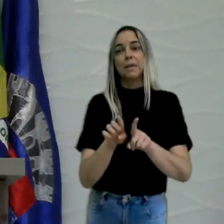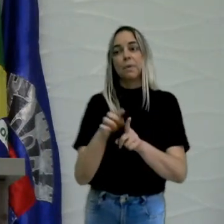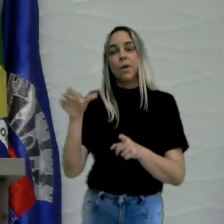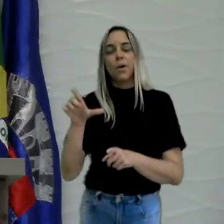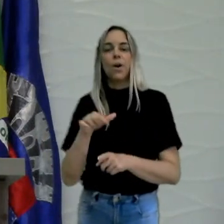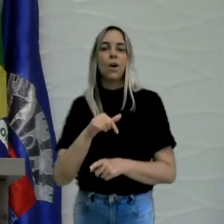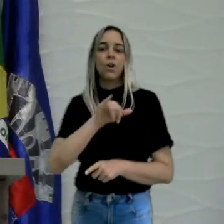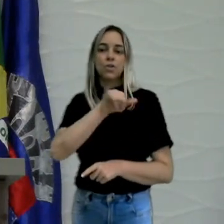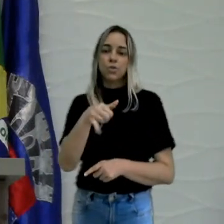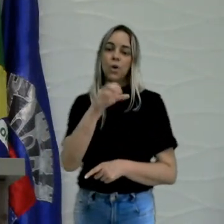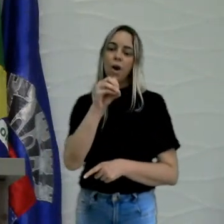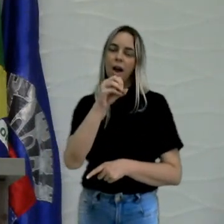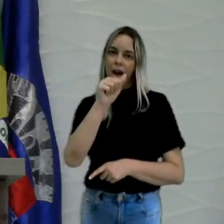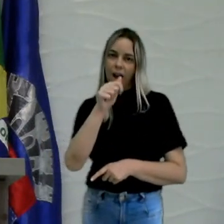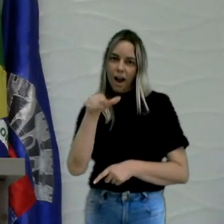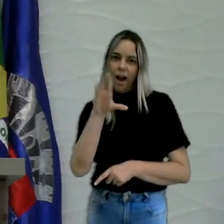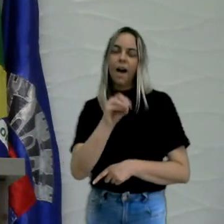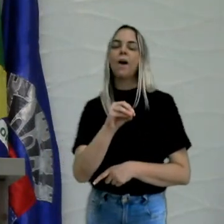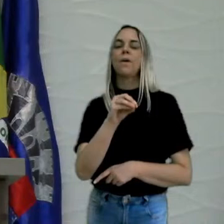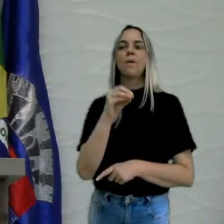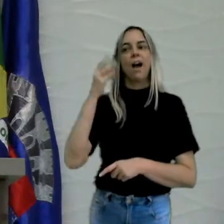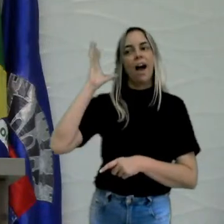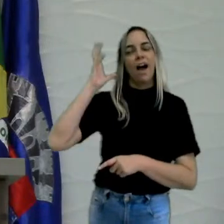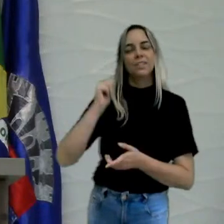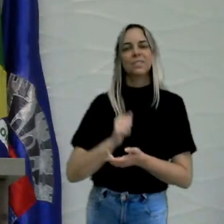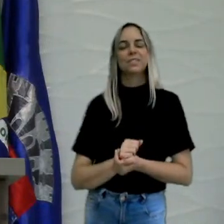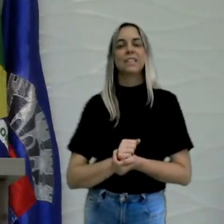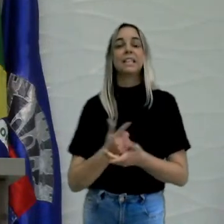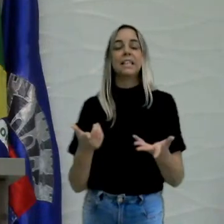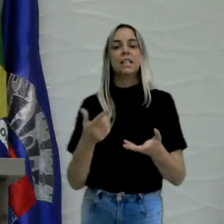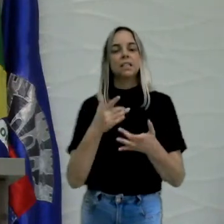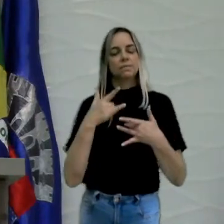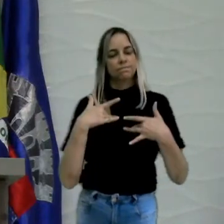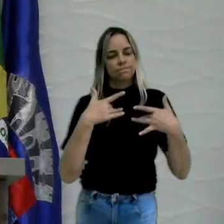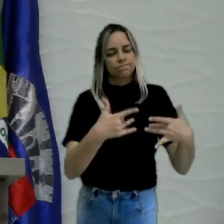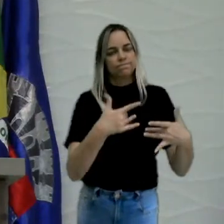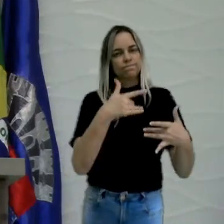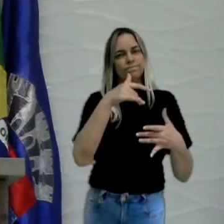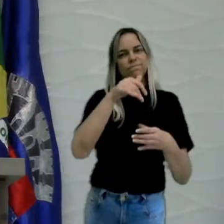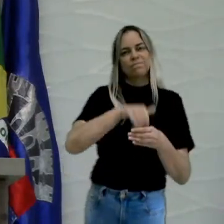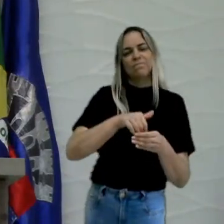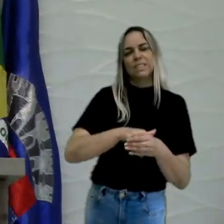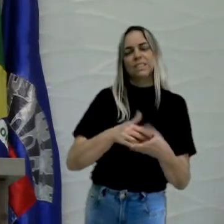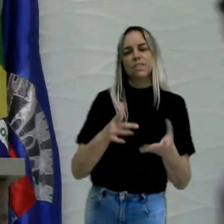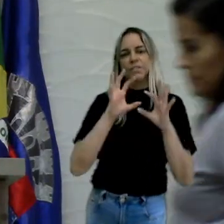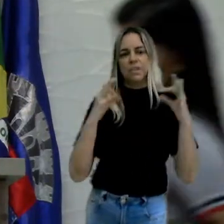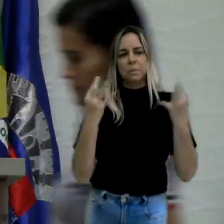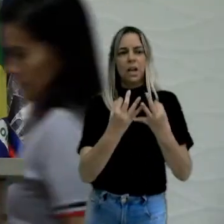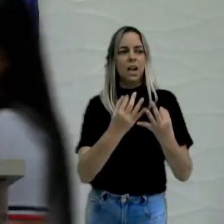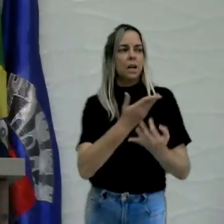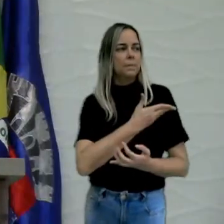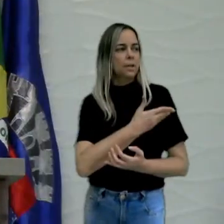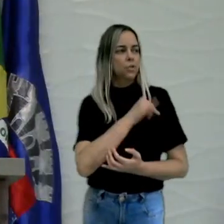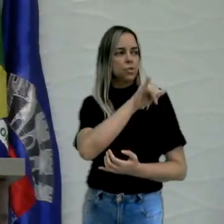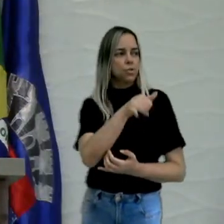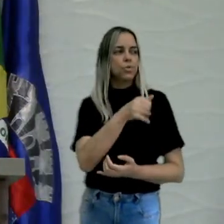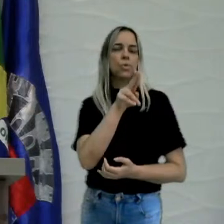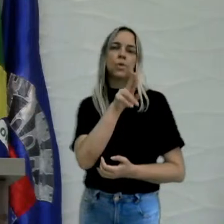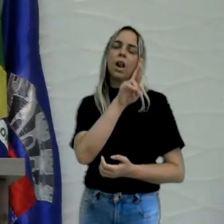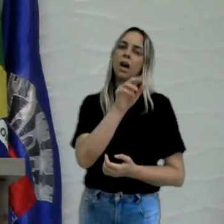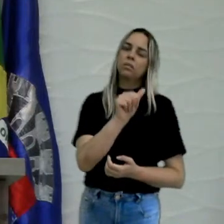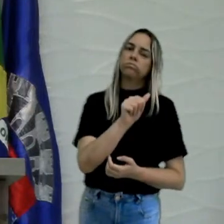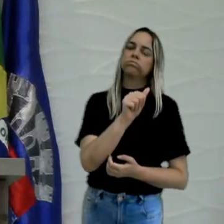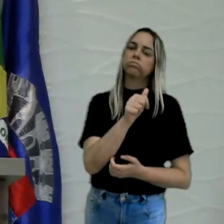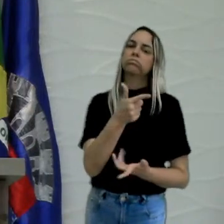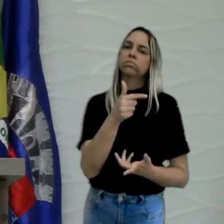nome de vocês eu saúdo todos os aniversariantes da semana. Um voto de pesar para a família do meu amigo Jura. Jura